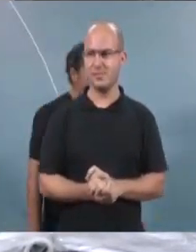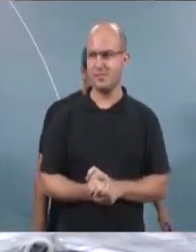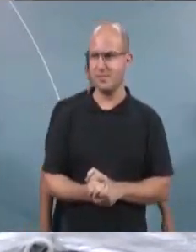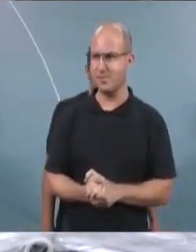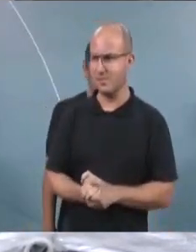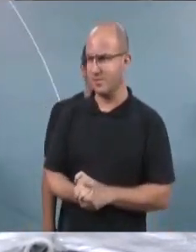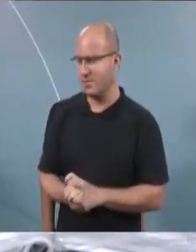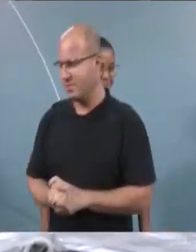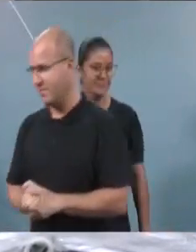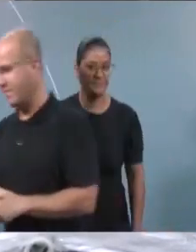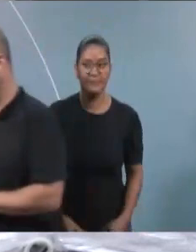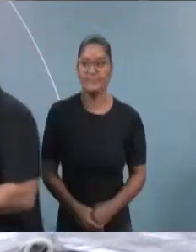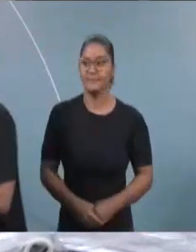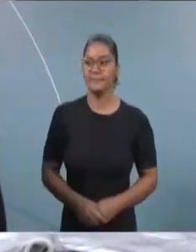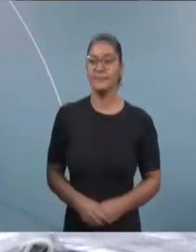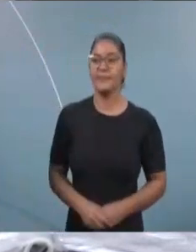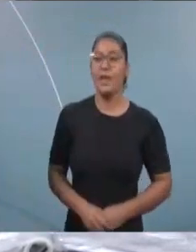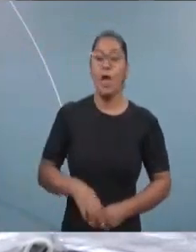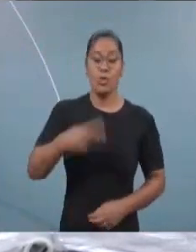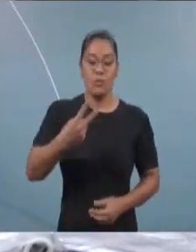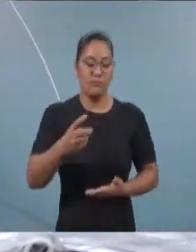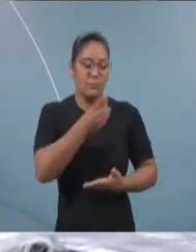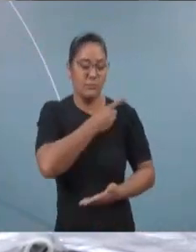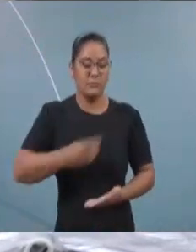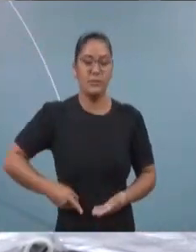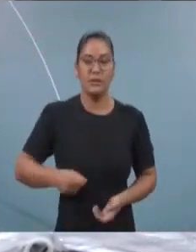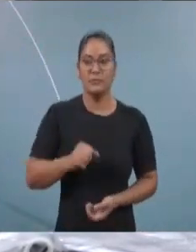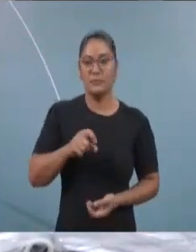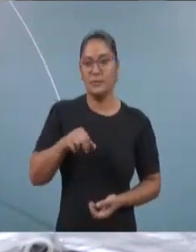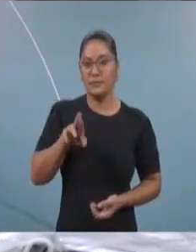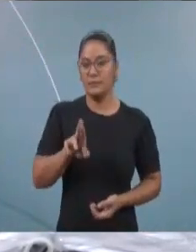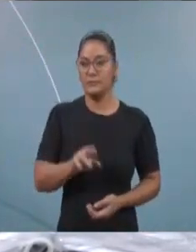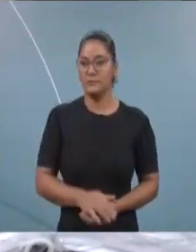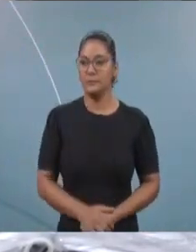aprovado mas foi subscrito por dois deputados Deputado